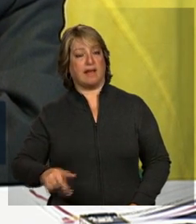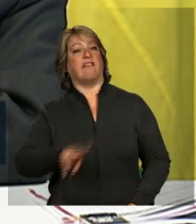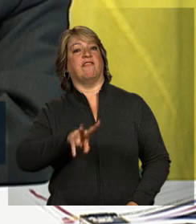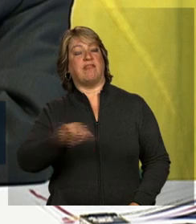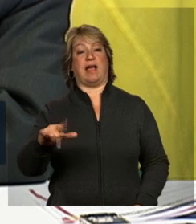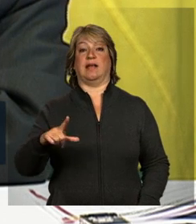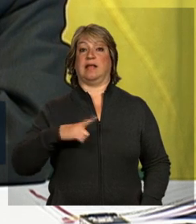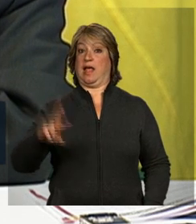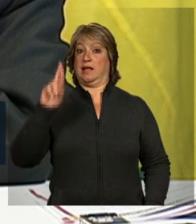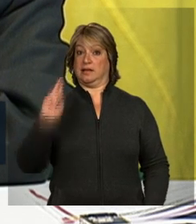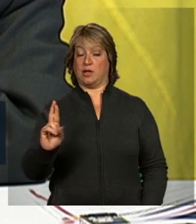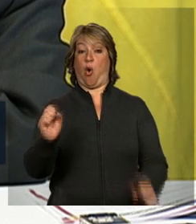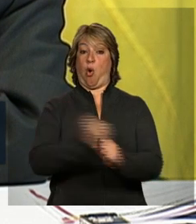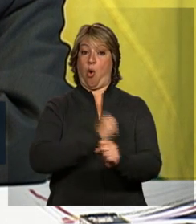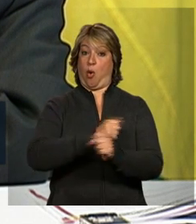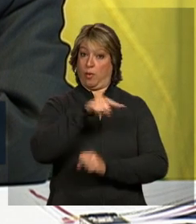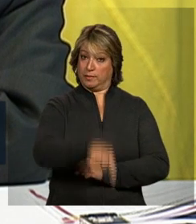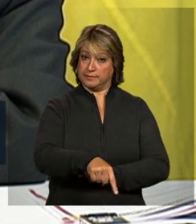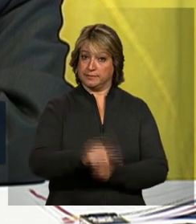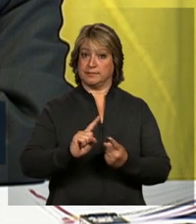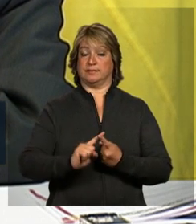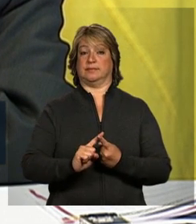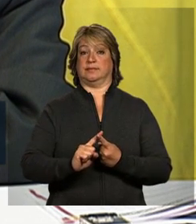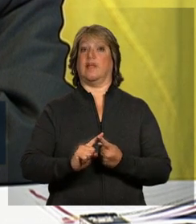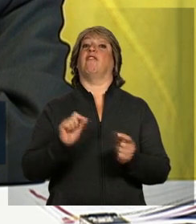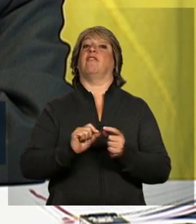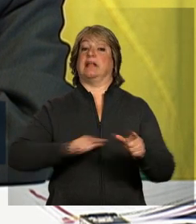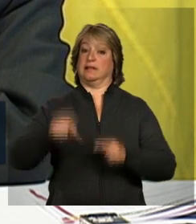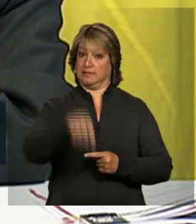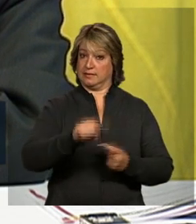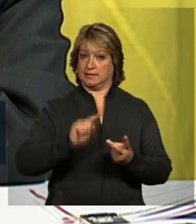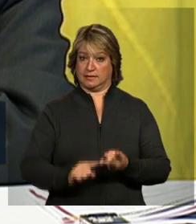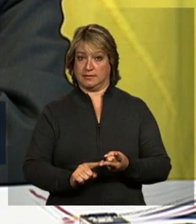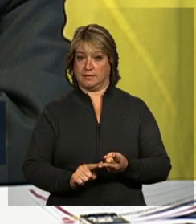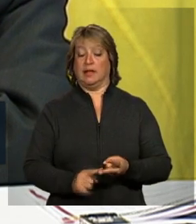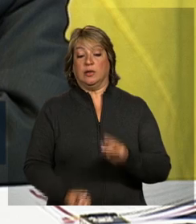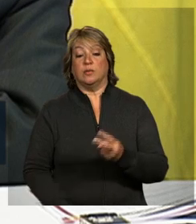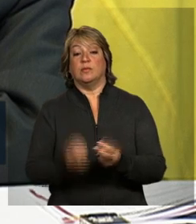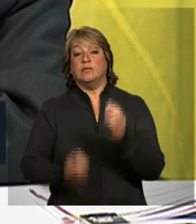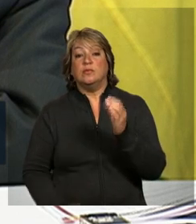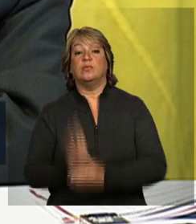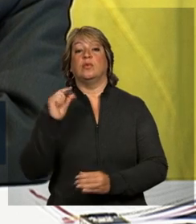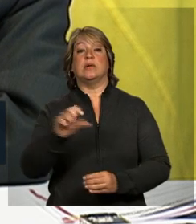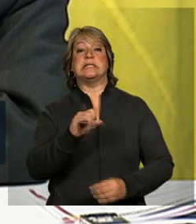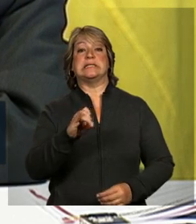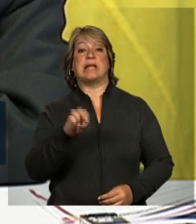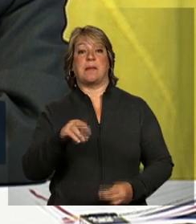vai ser responsável por construir operar ou instalar os